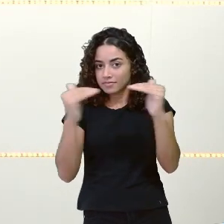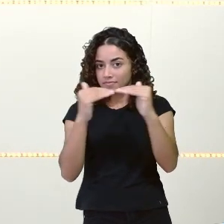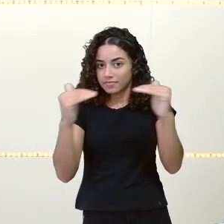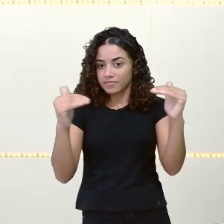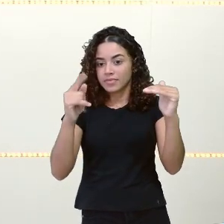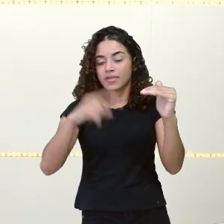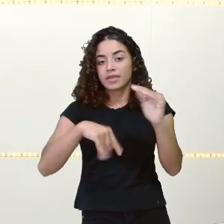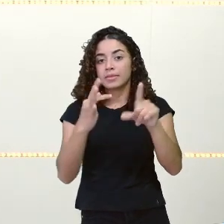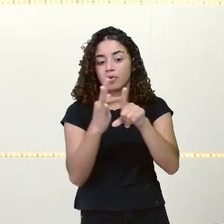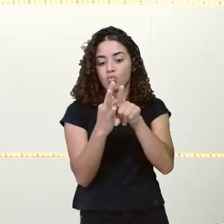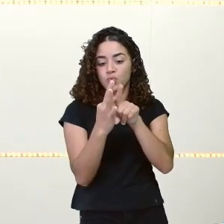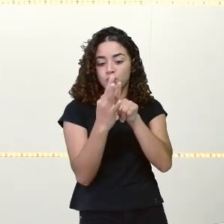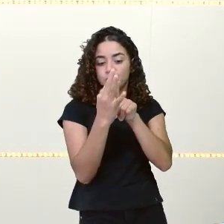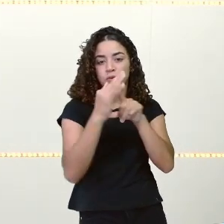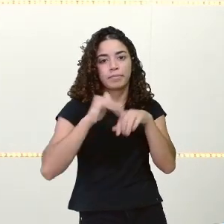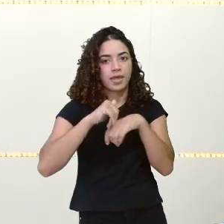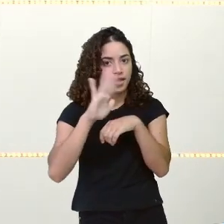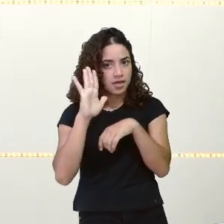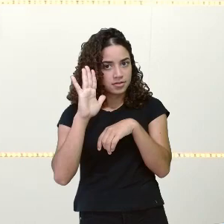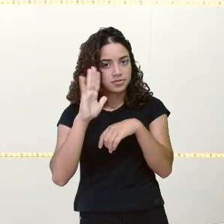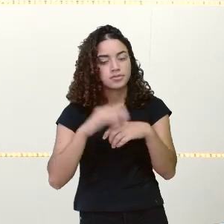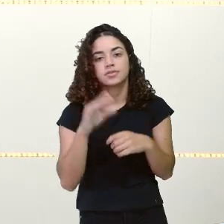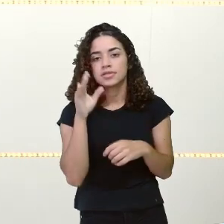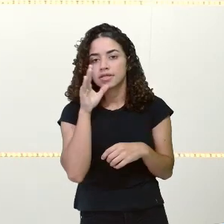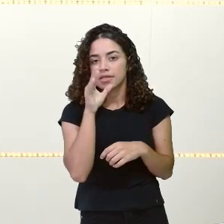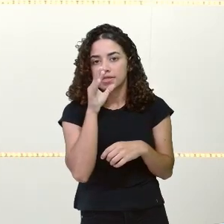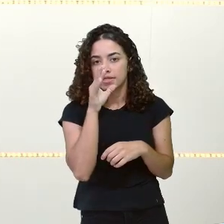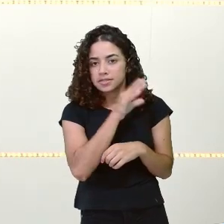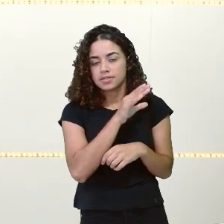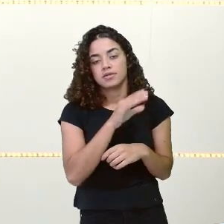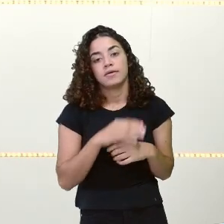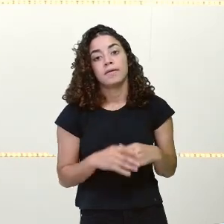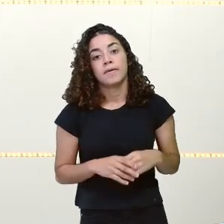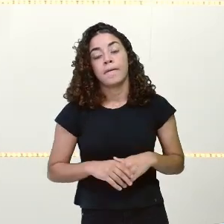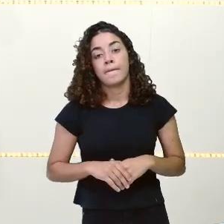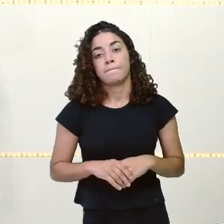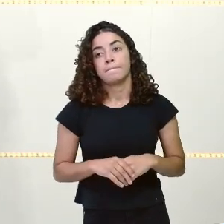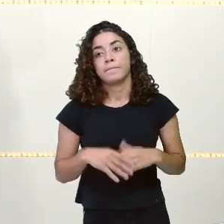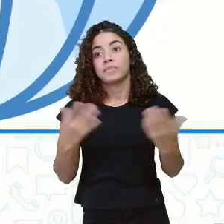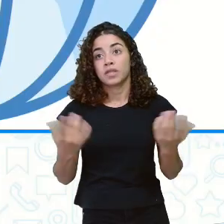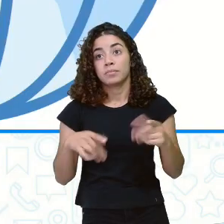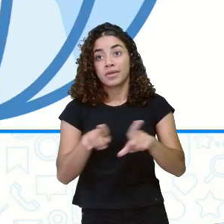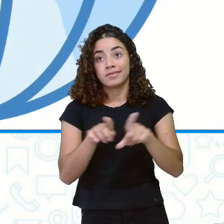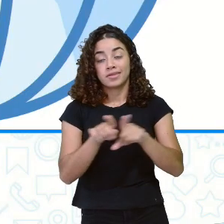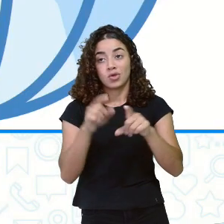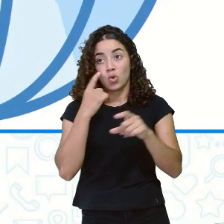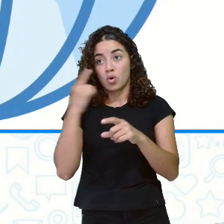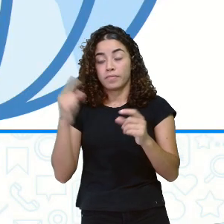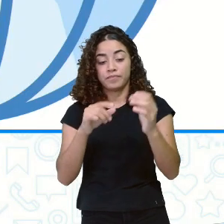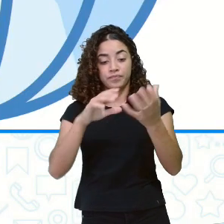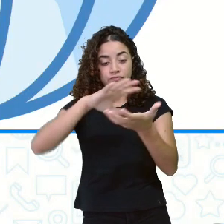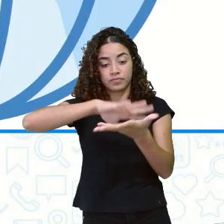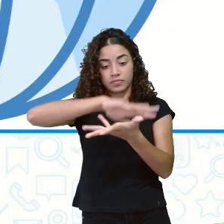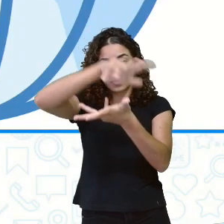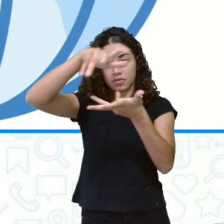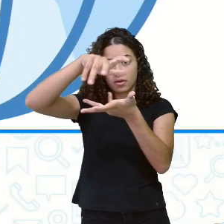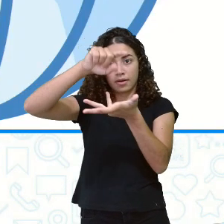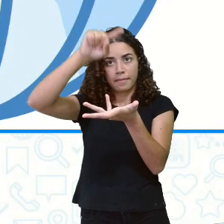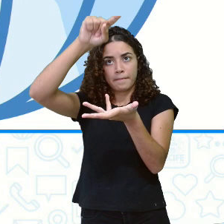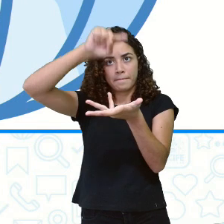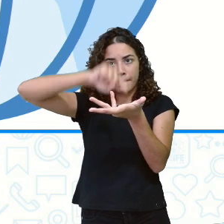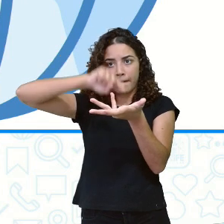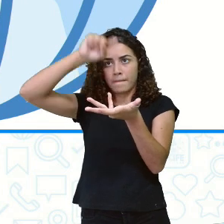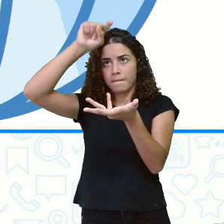mais elevadas. Outra coisa que a gente vai ver aqui são os meridianos, olha. Os meridianos são as linhas